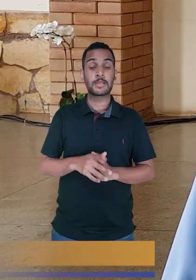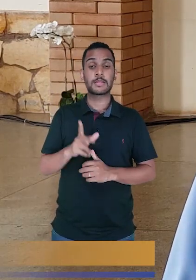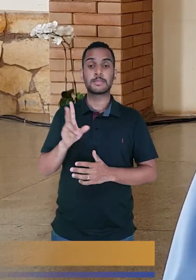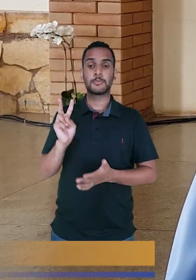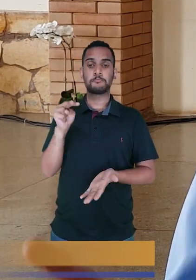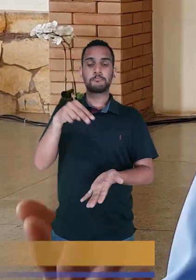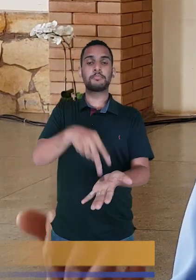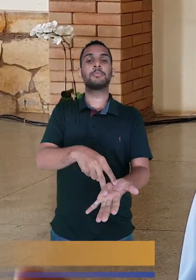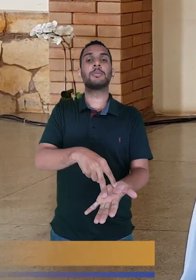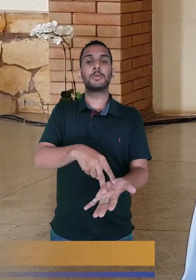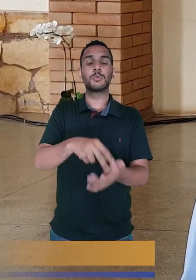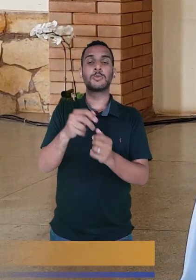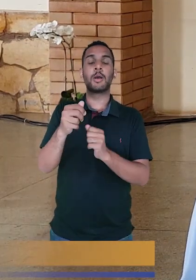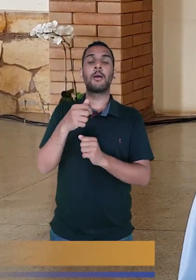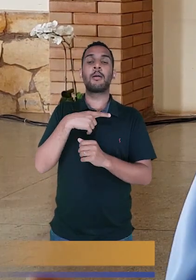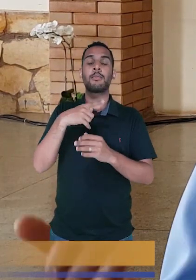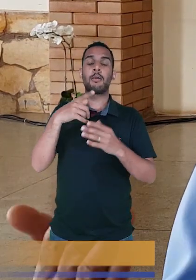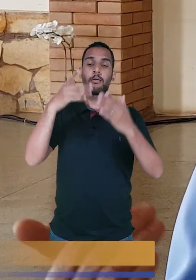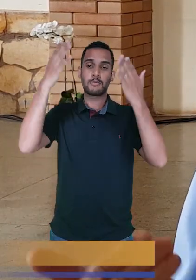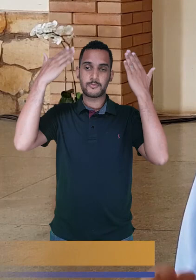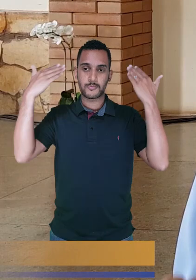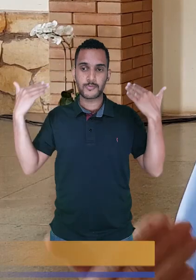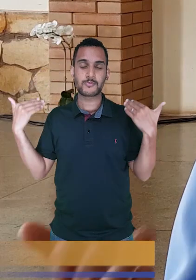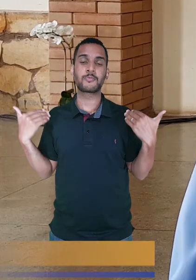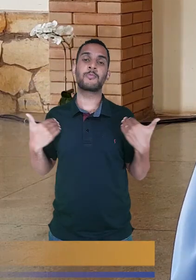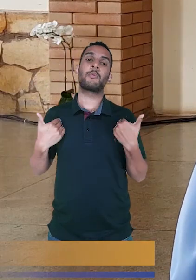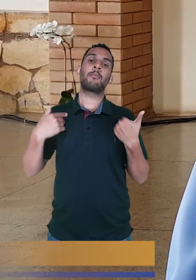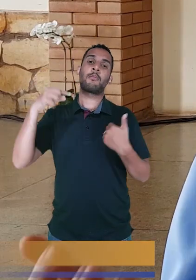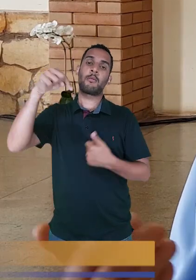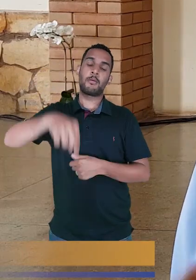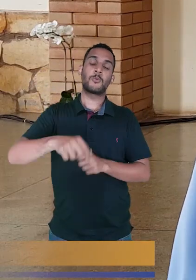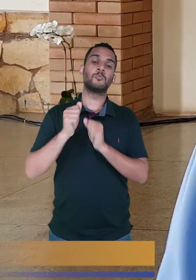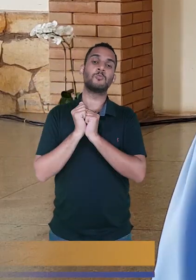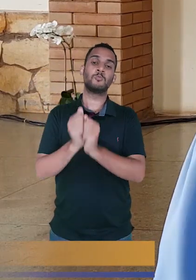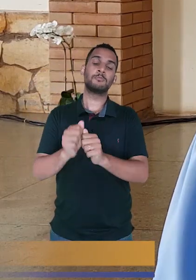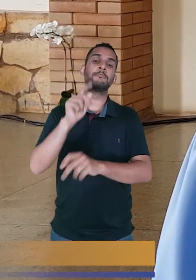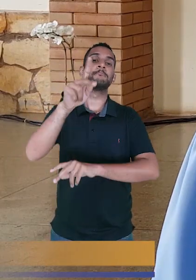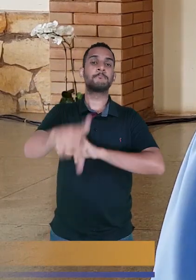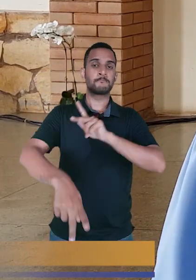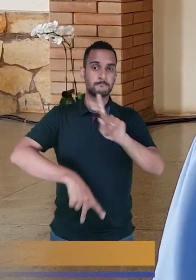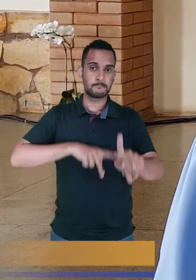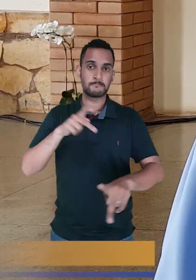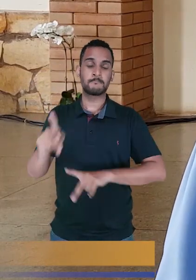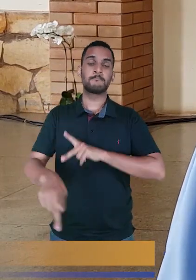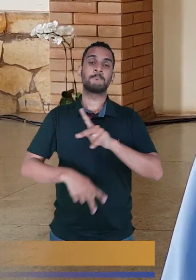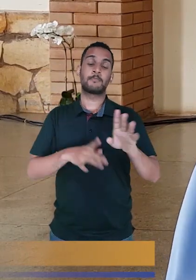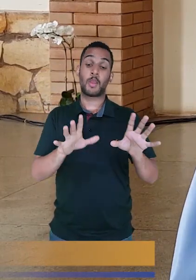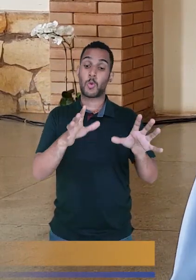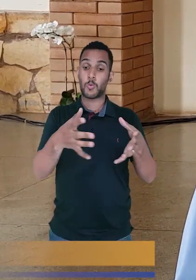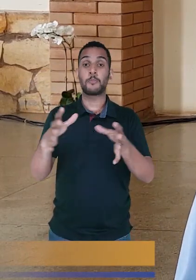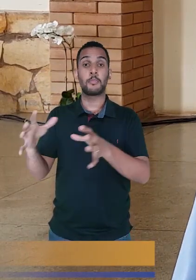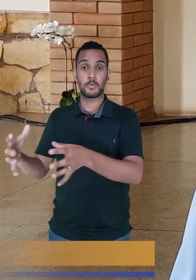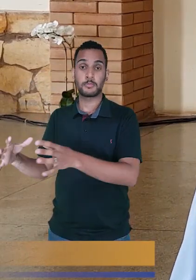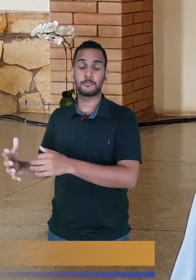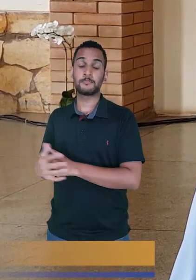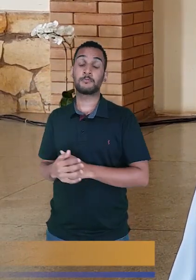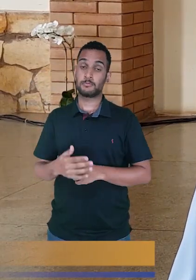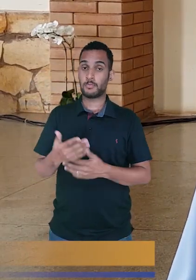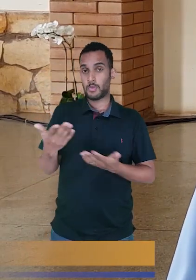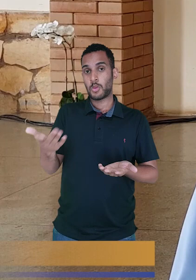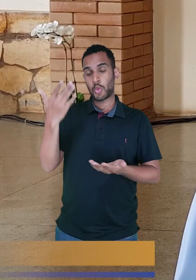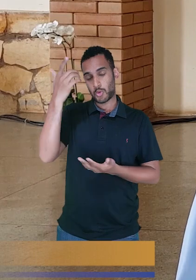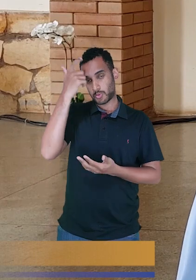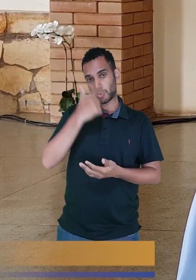Mas é essa presença da vida consagrada junto a este povo aqui, as